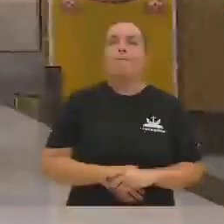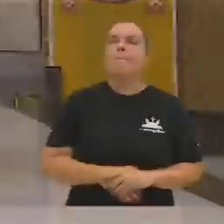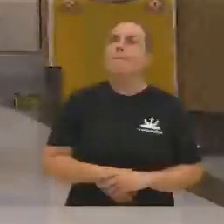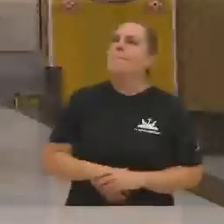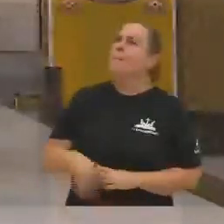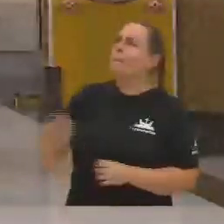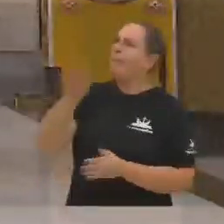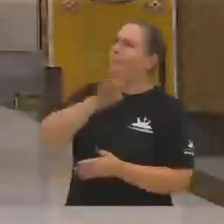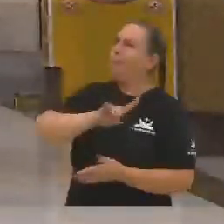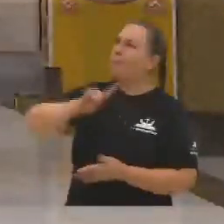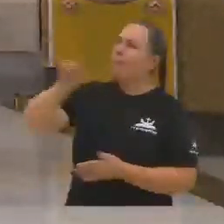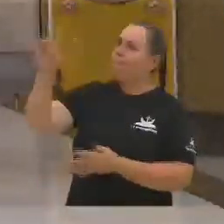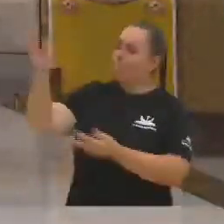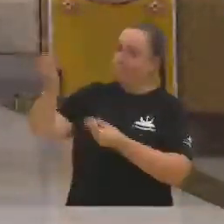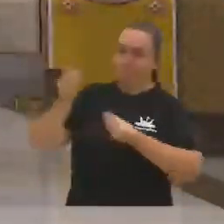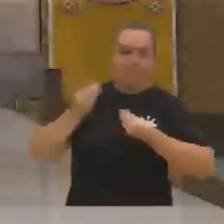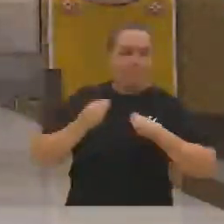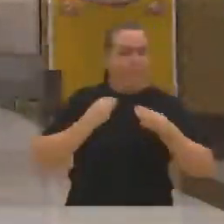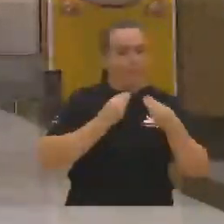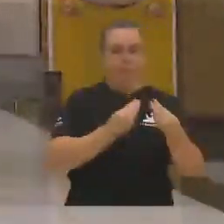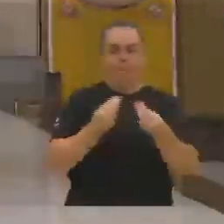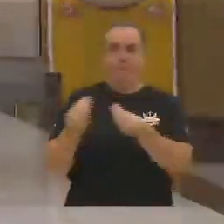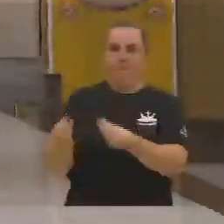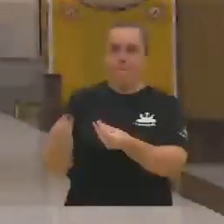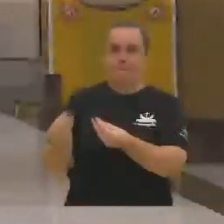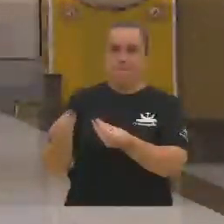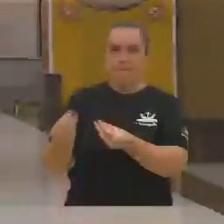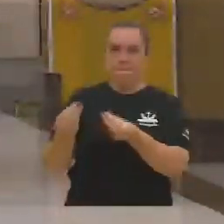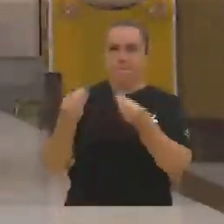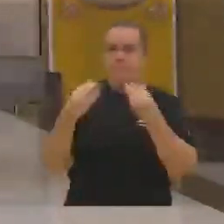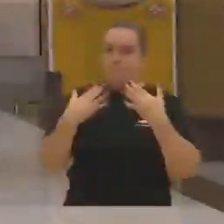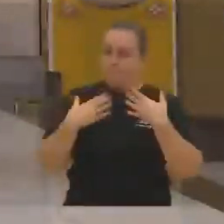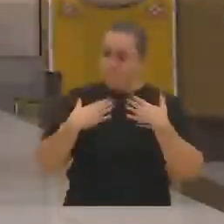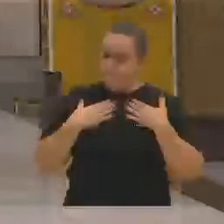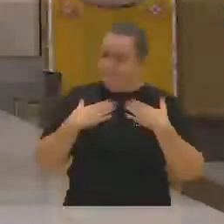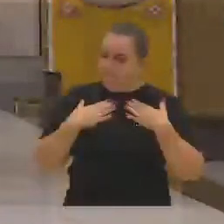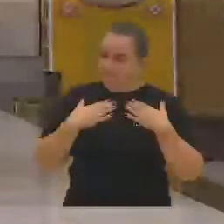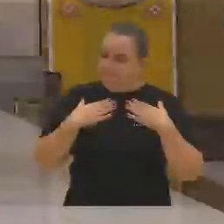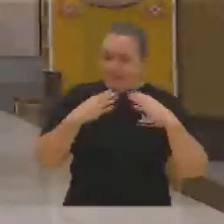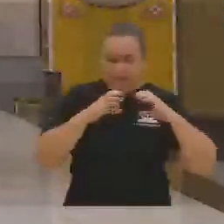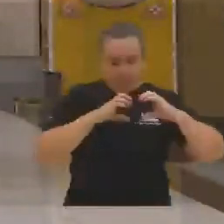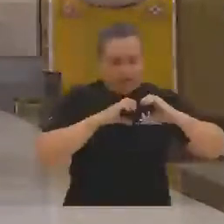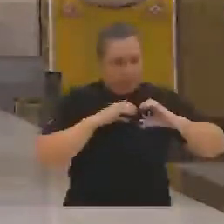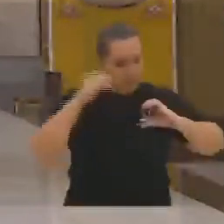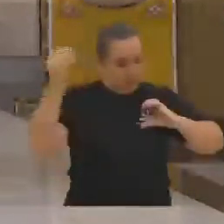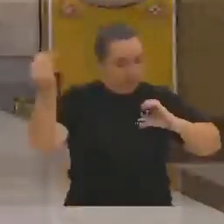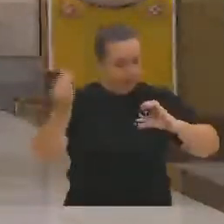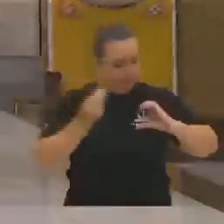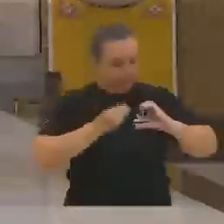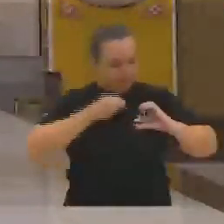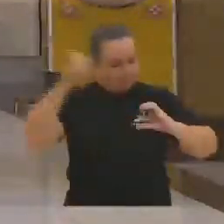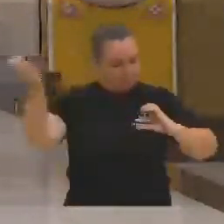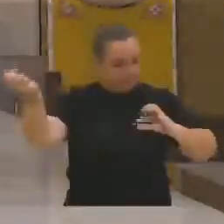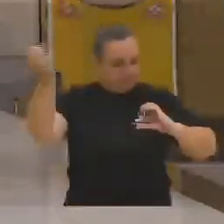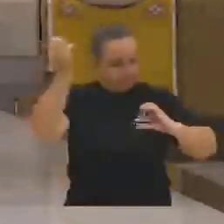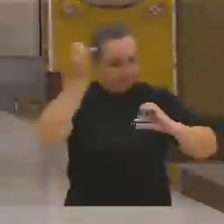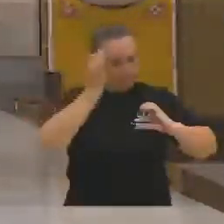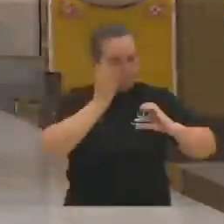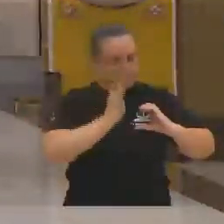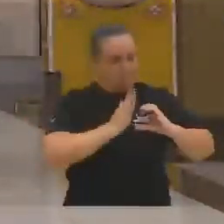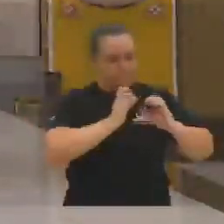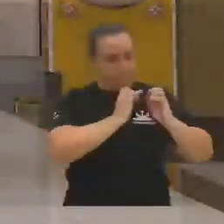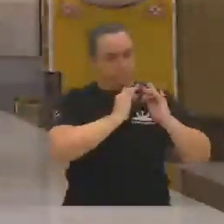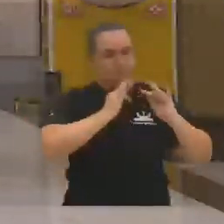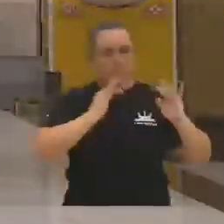Concedei-nos, ó Deus Todo-Poderoso, que desponde em nossos corações o esplendor da vossa